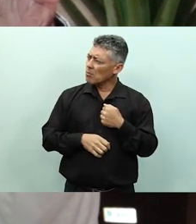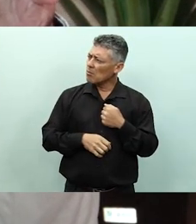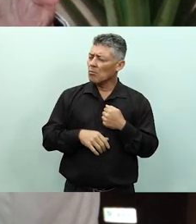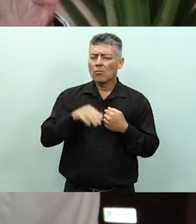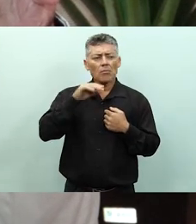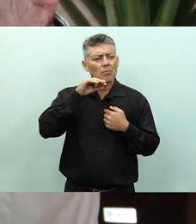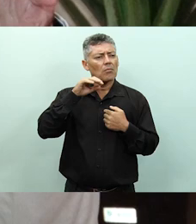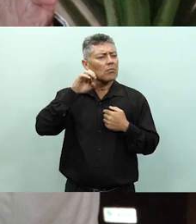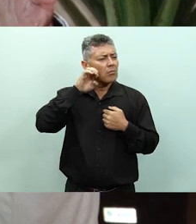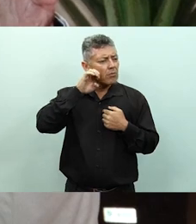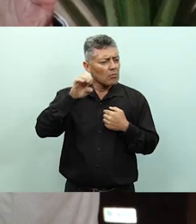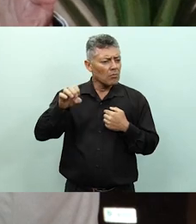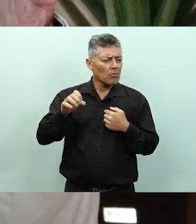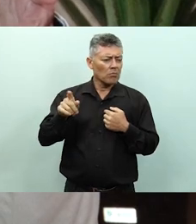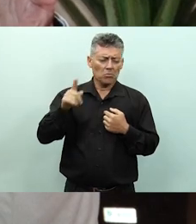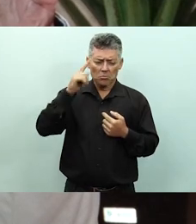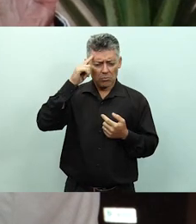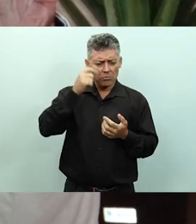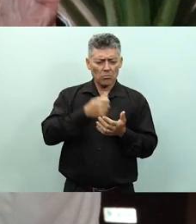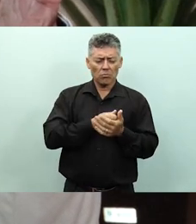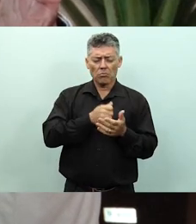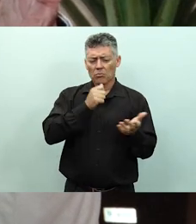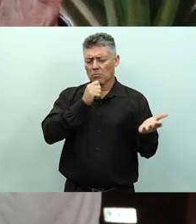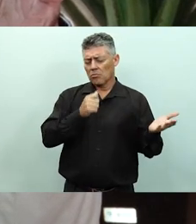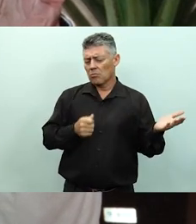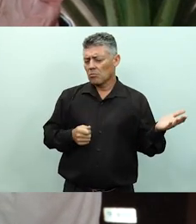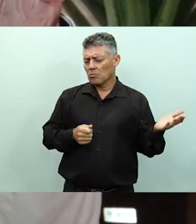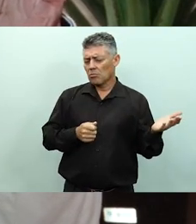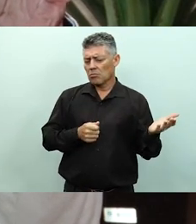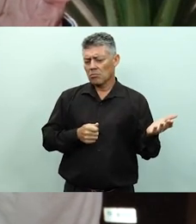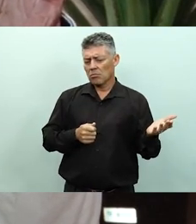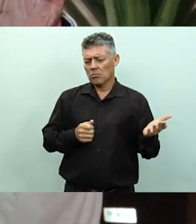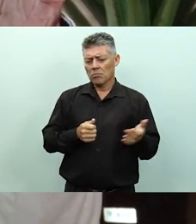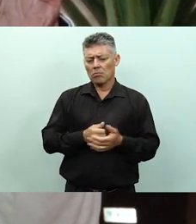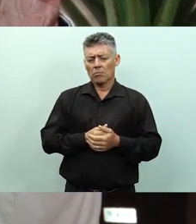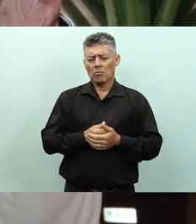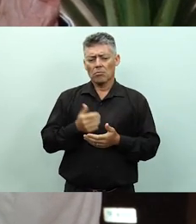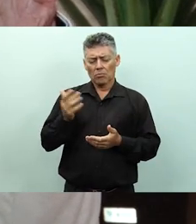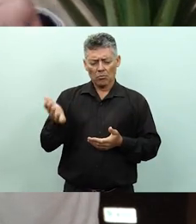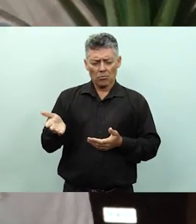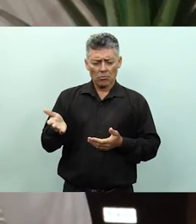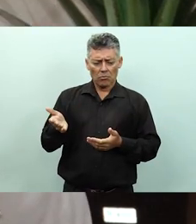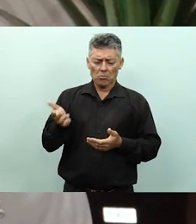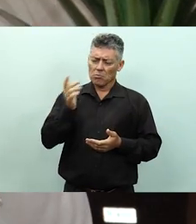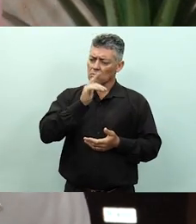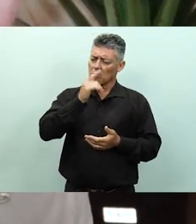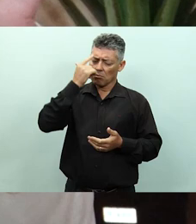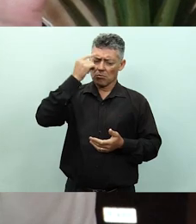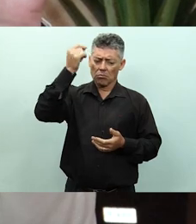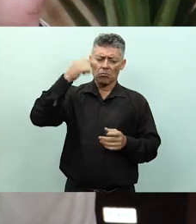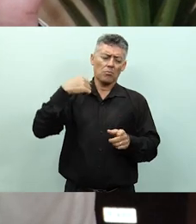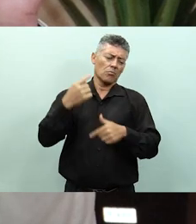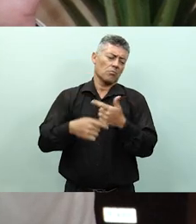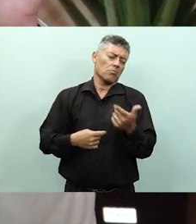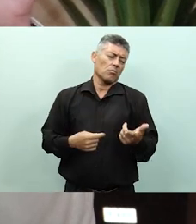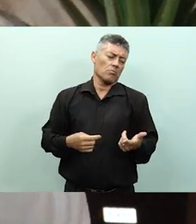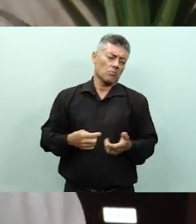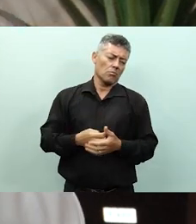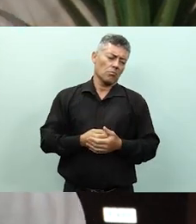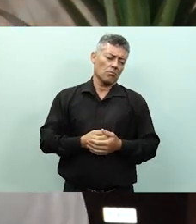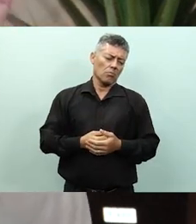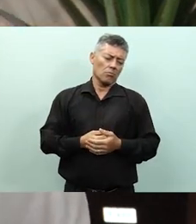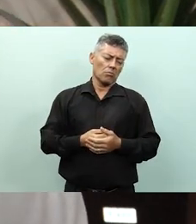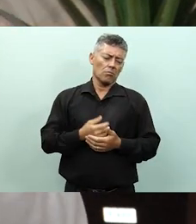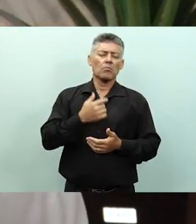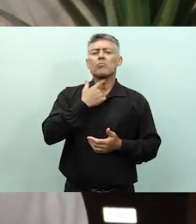Carlos Eduardo errou, de não ter sido presidente da FEMURNE. Ela foi e candidatou, nem precisou ser candidata, ela